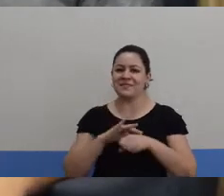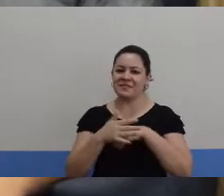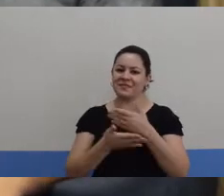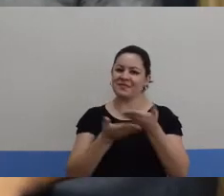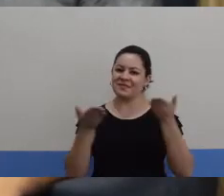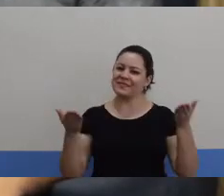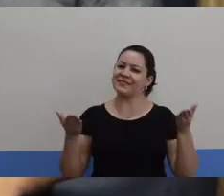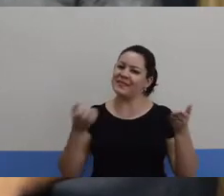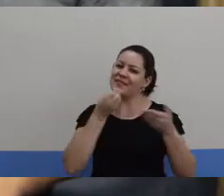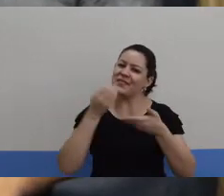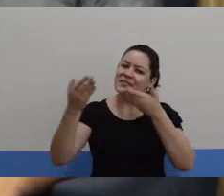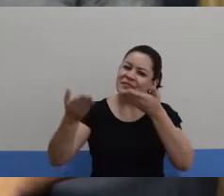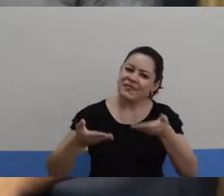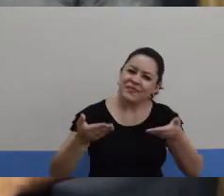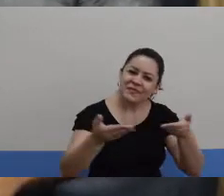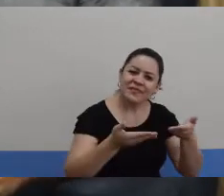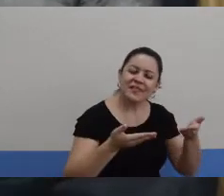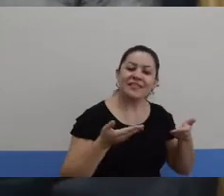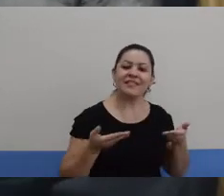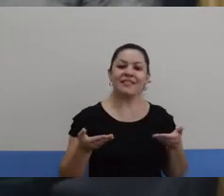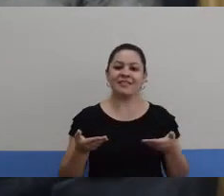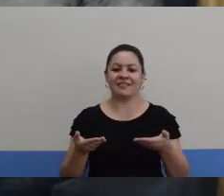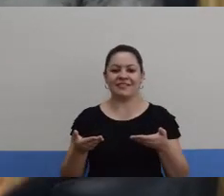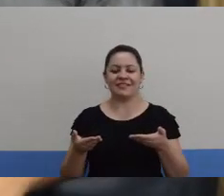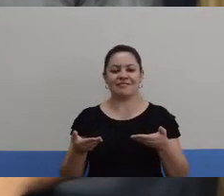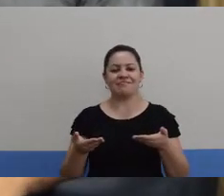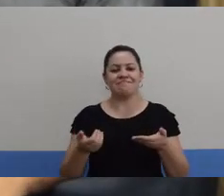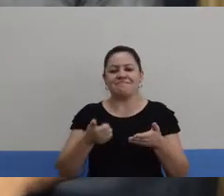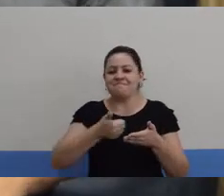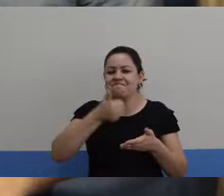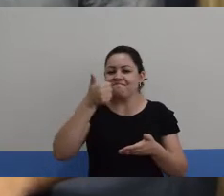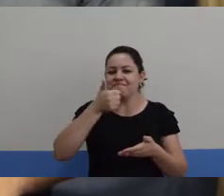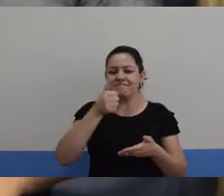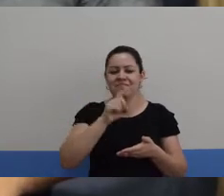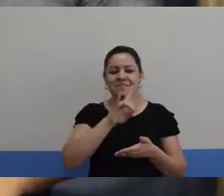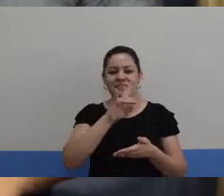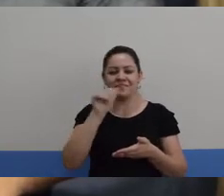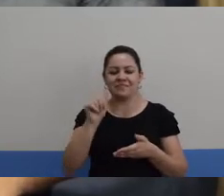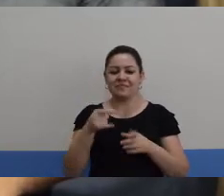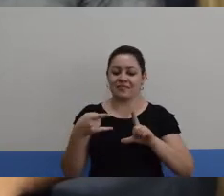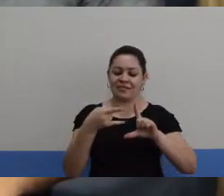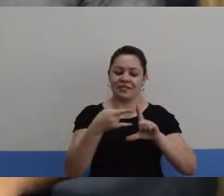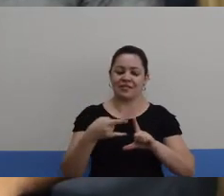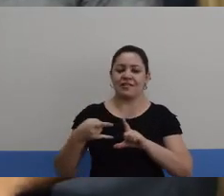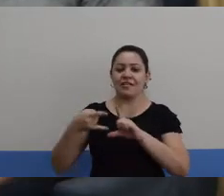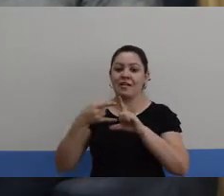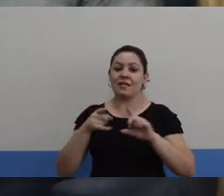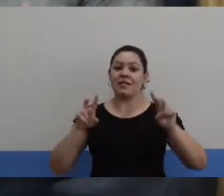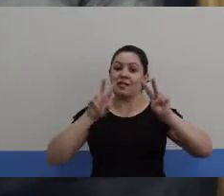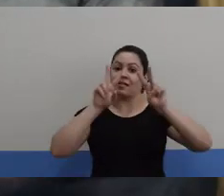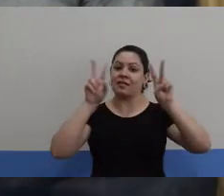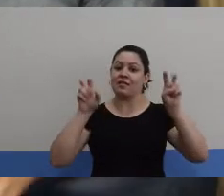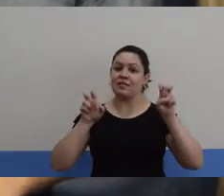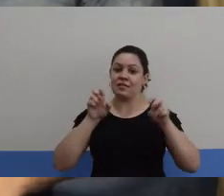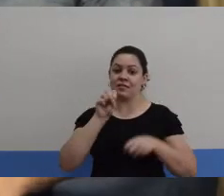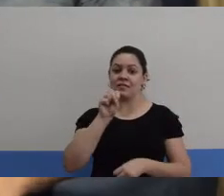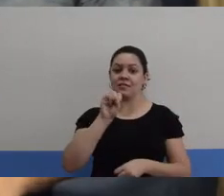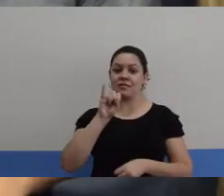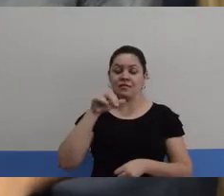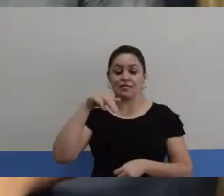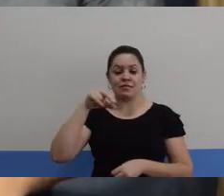boa noite! Sejam muito bem-vindos a esta primeira live formativa sobre o Sínodo dos